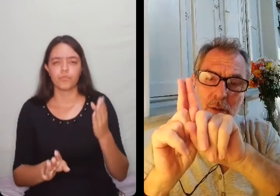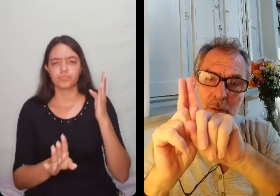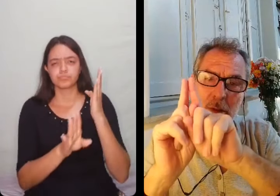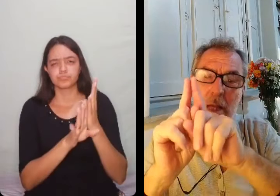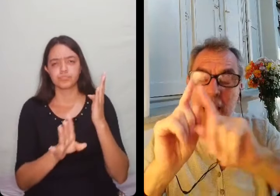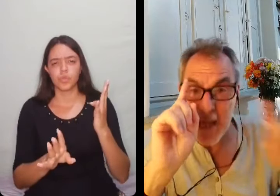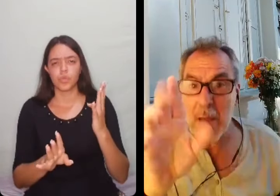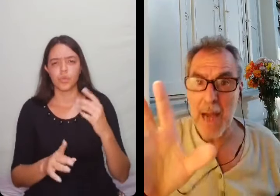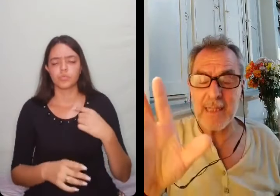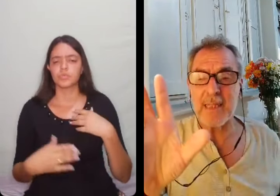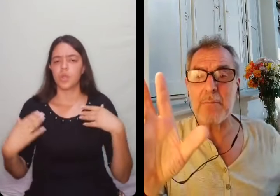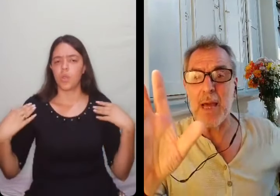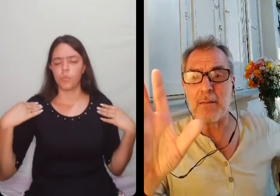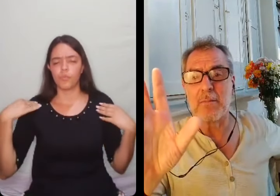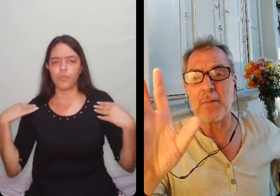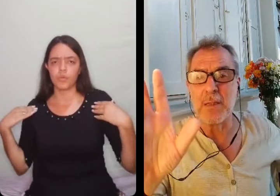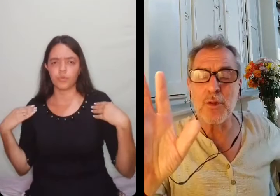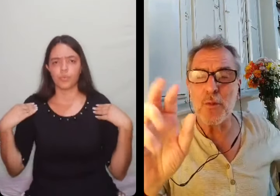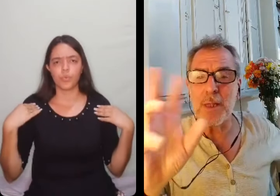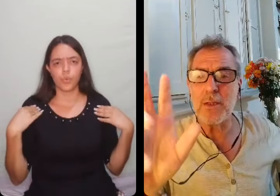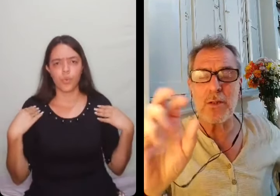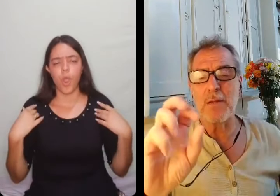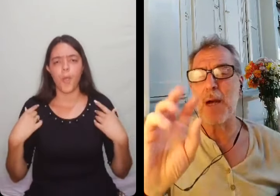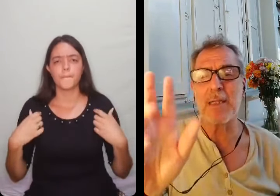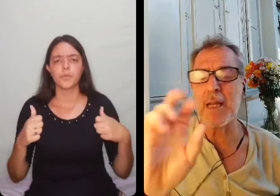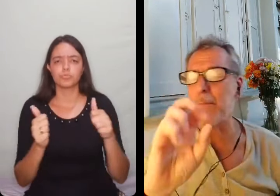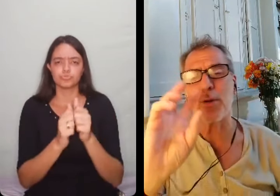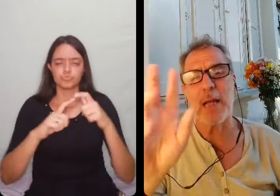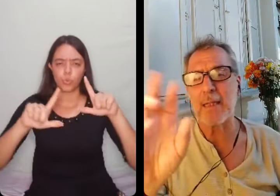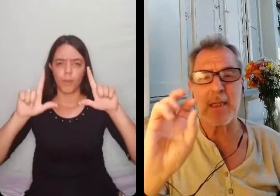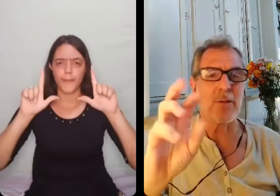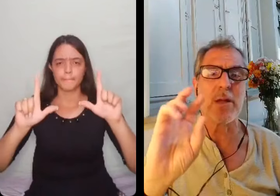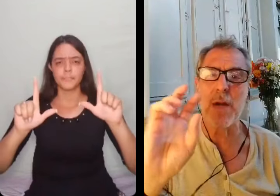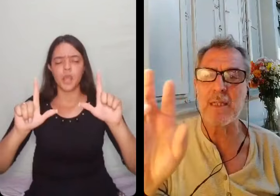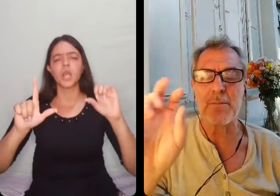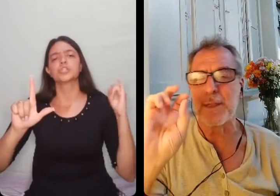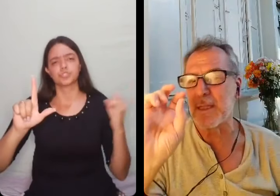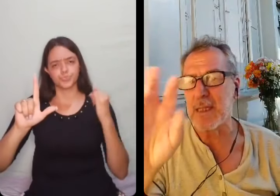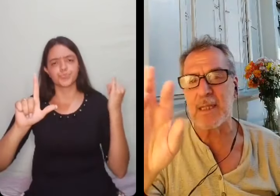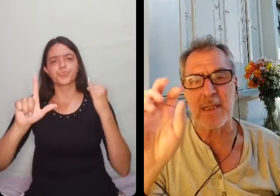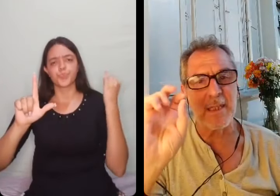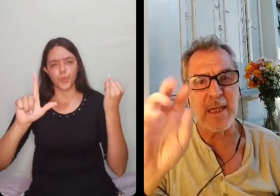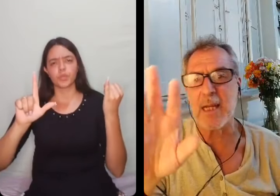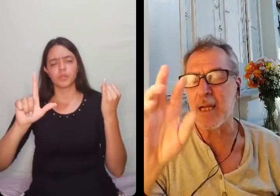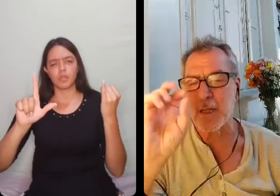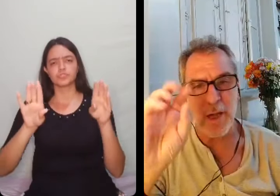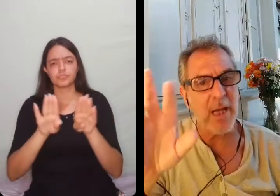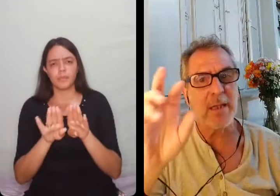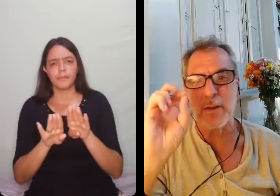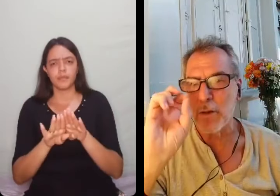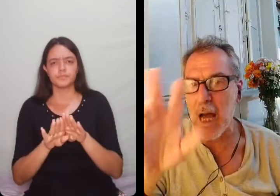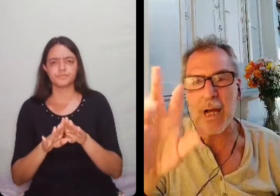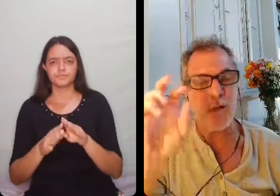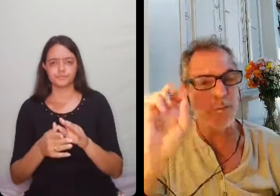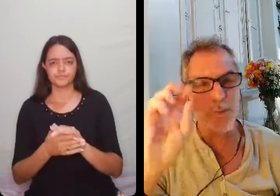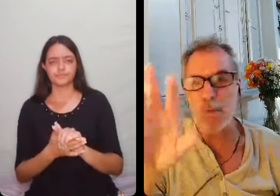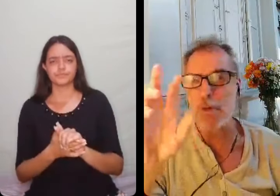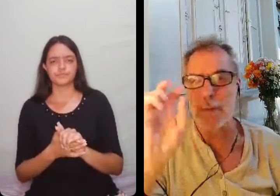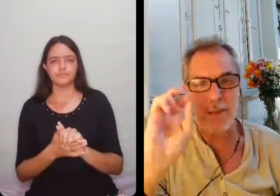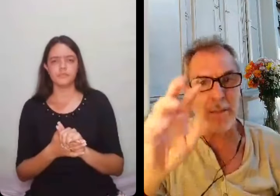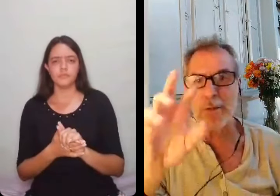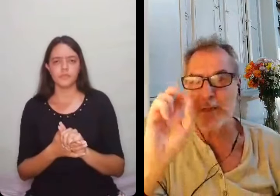ilustrando. E a imagem também. Temos momentos que a imagem é importante, ter uma imagem precisa na escena que oriente o olhar